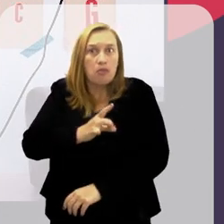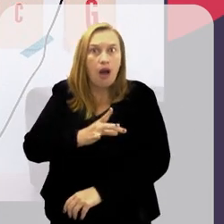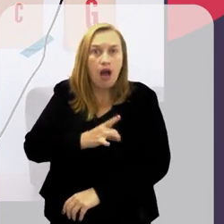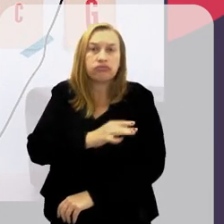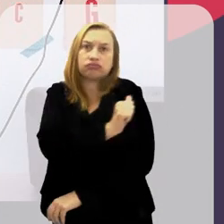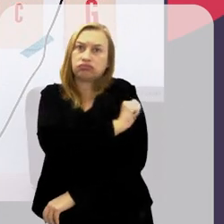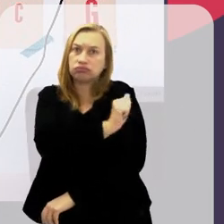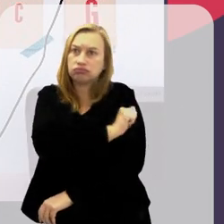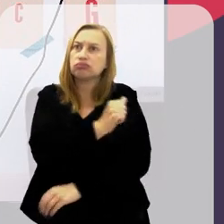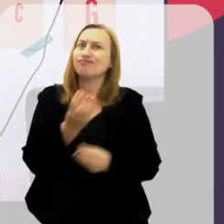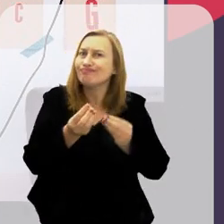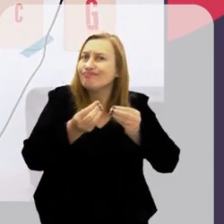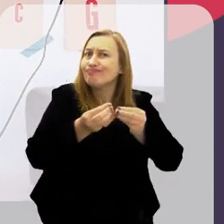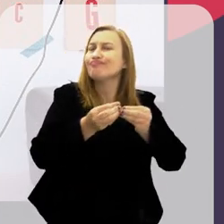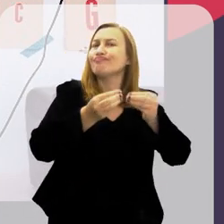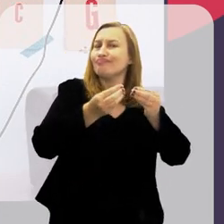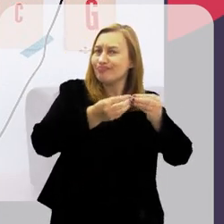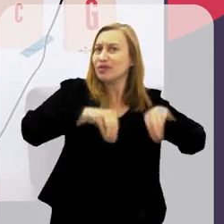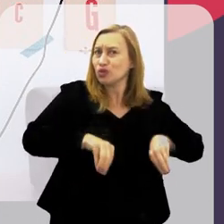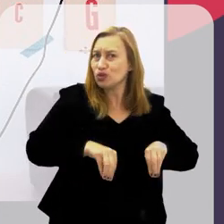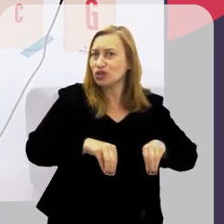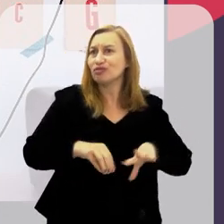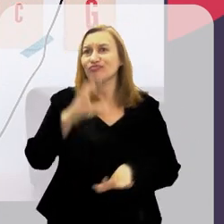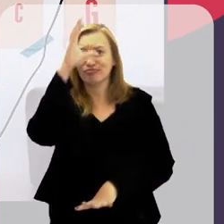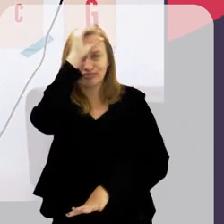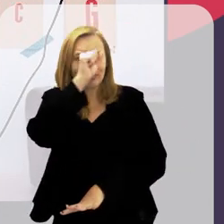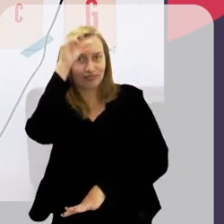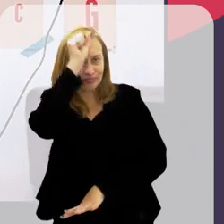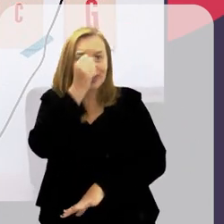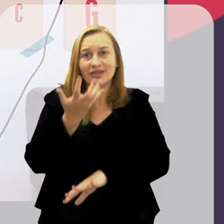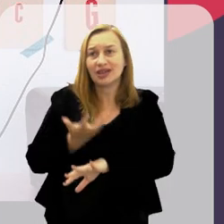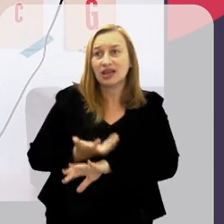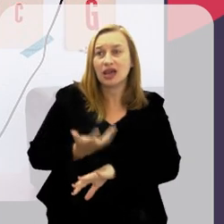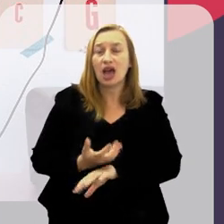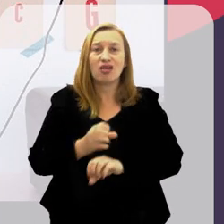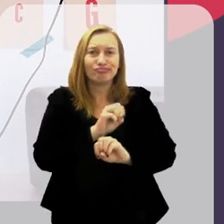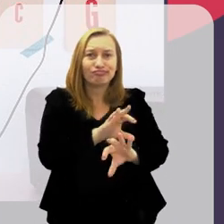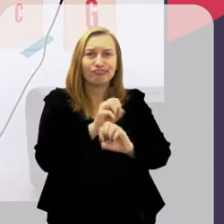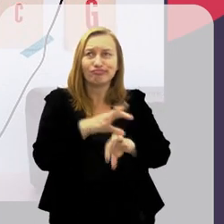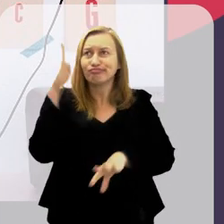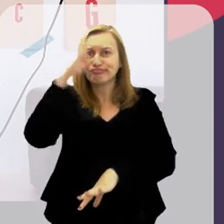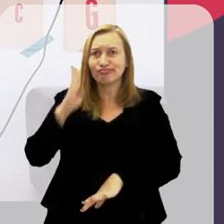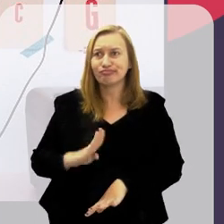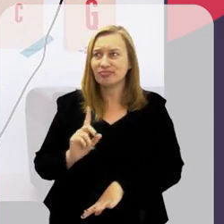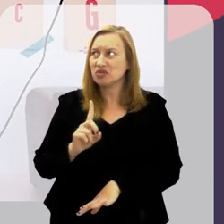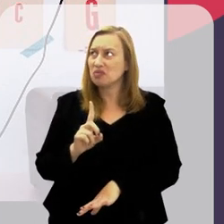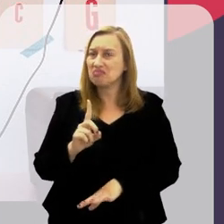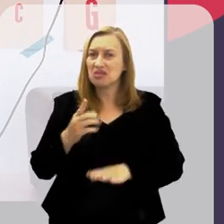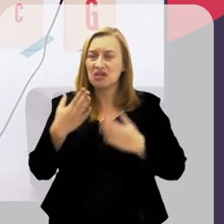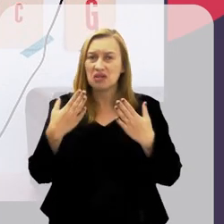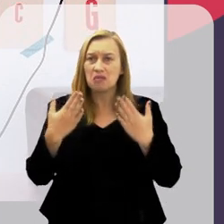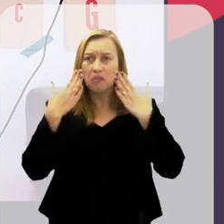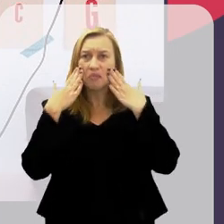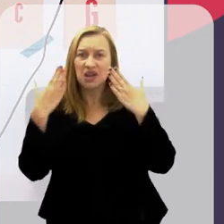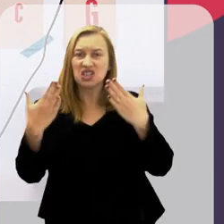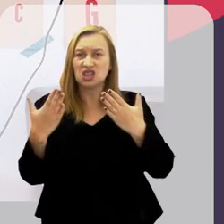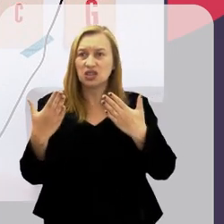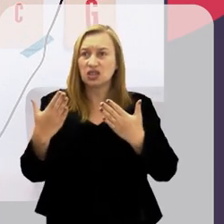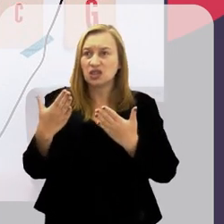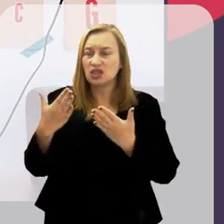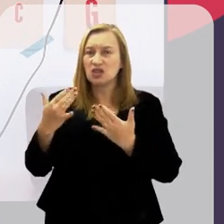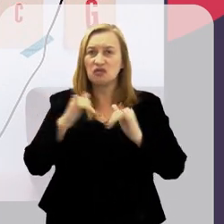nos alunos e prejudica o aprendizado da disciplina. A educação brasileira não apresenta bons números quando o